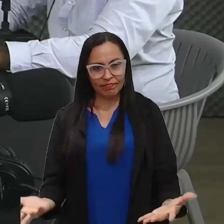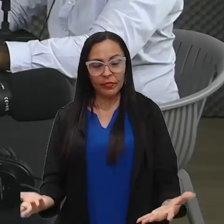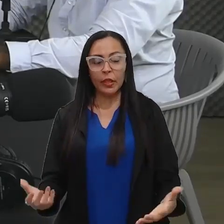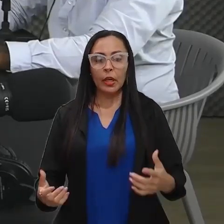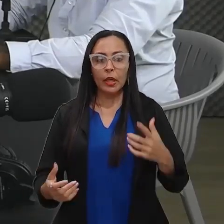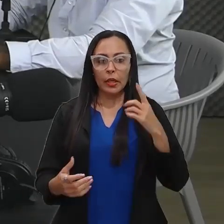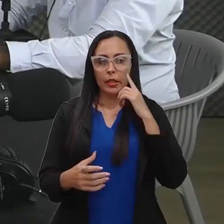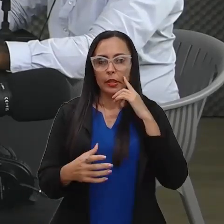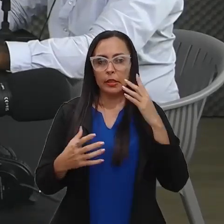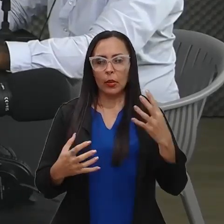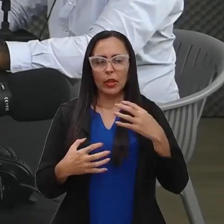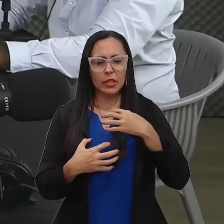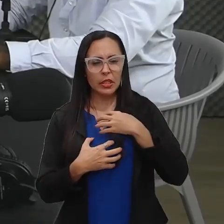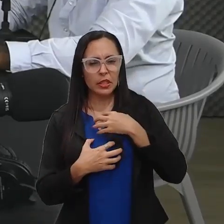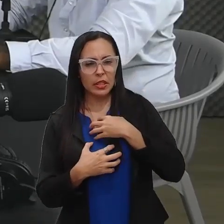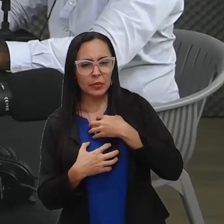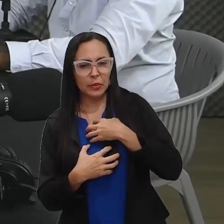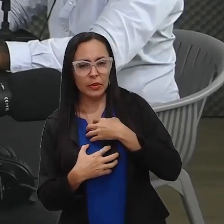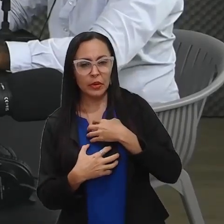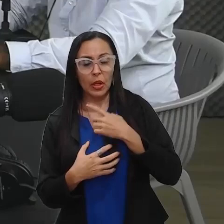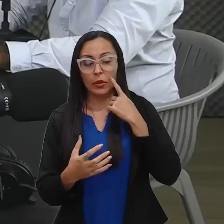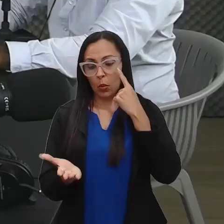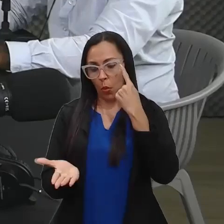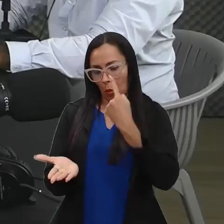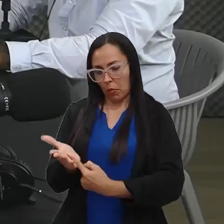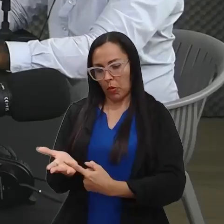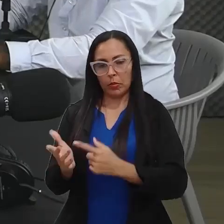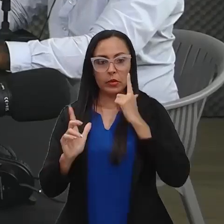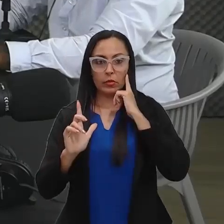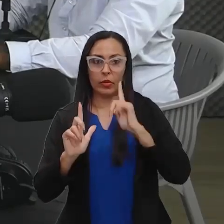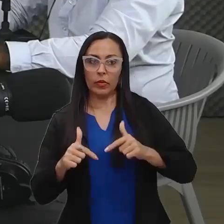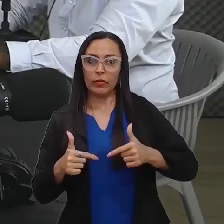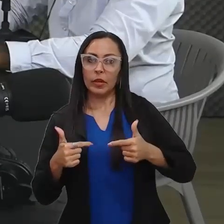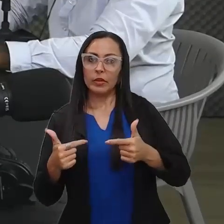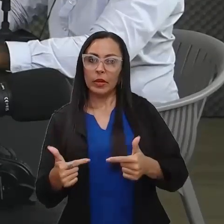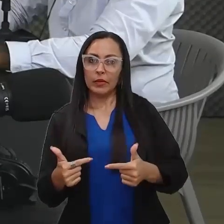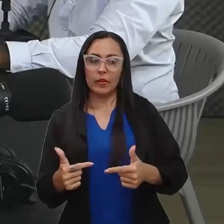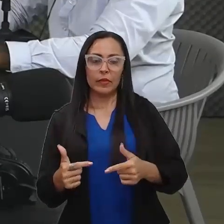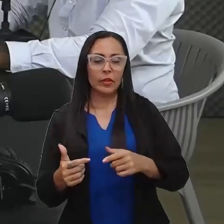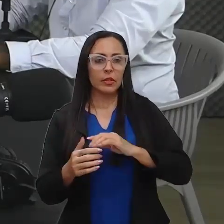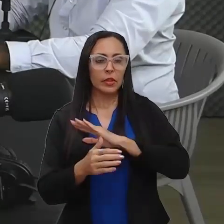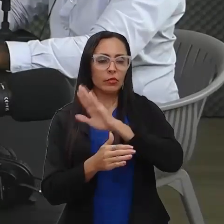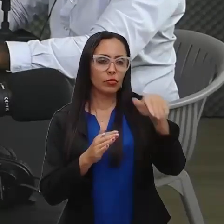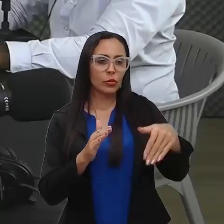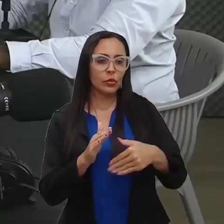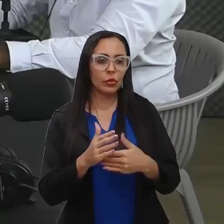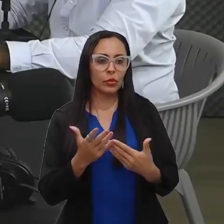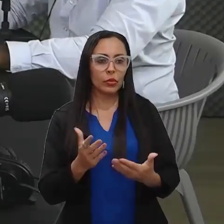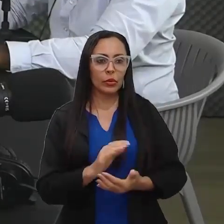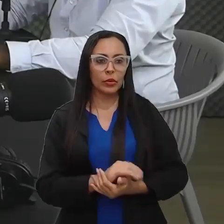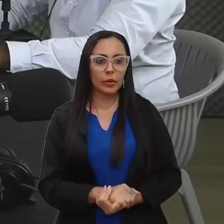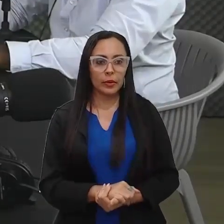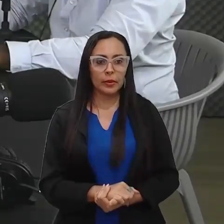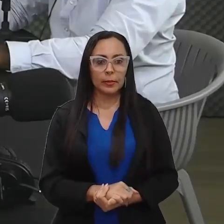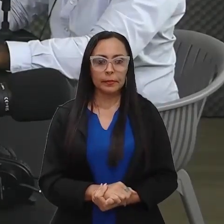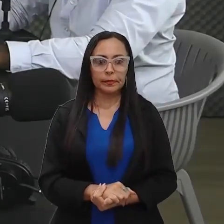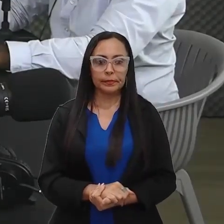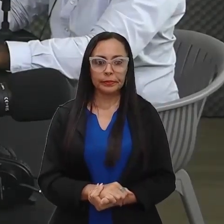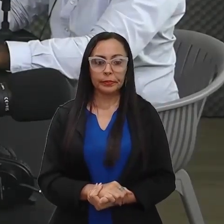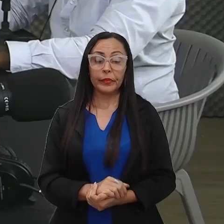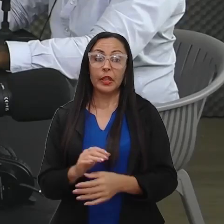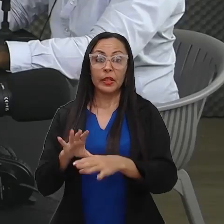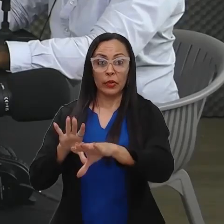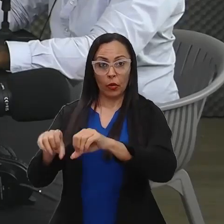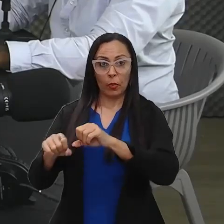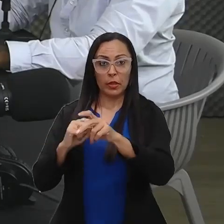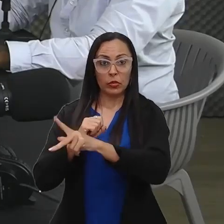indignação, essa sensibilidade, esse compromisso com o enfrentamento deve ser de todos nós. Humberto, e na formação de professores